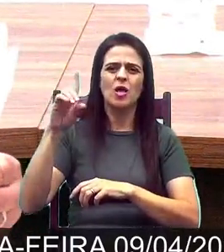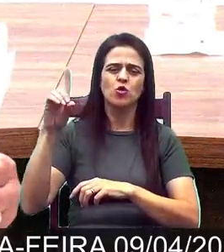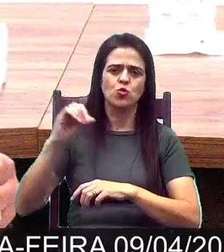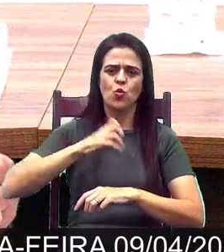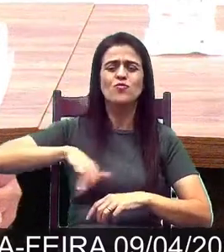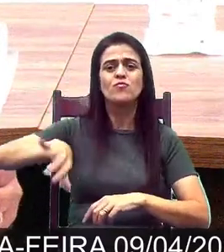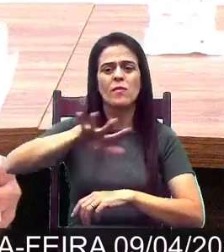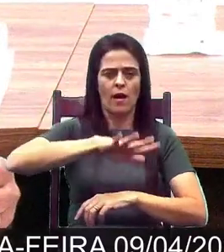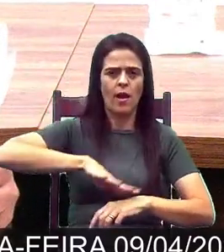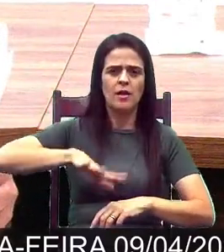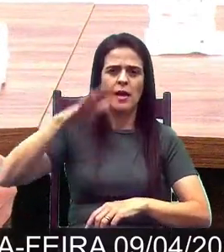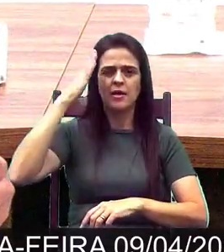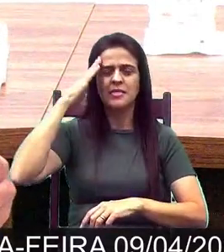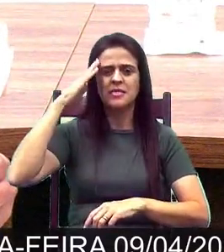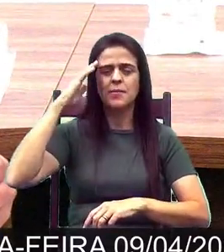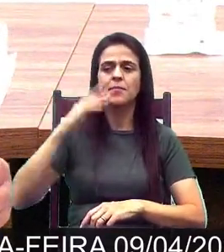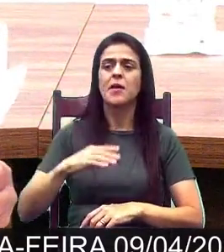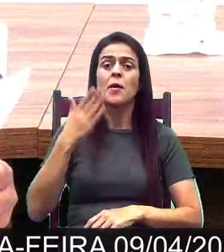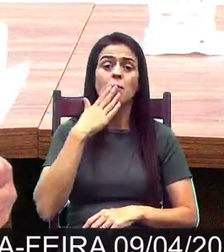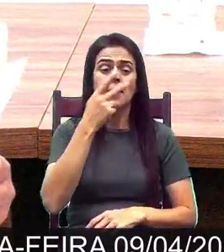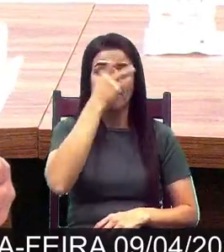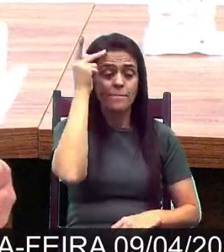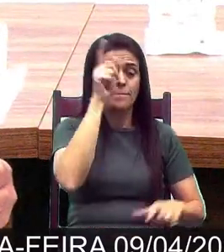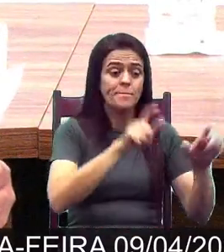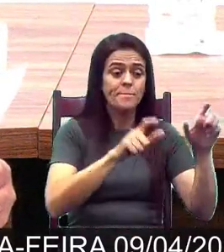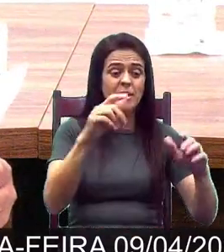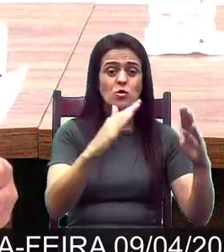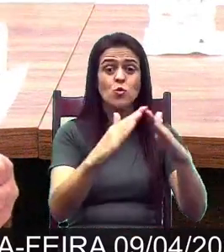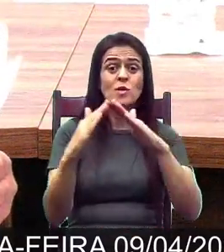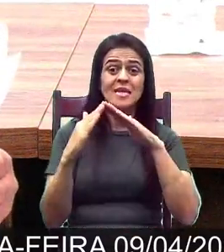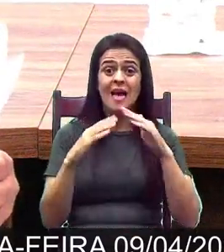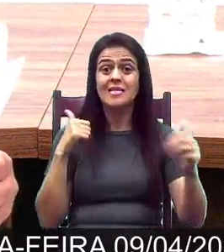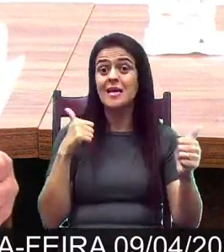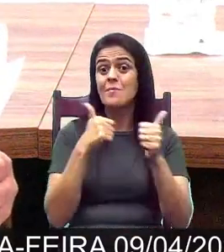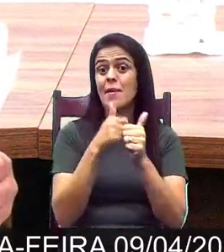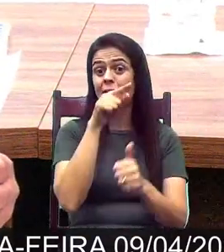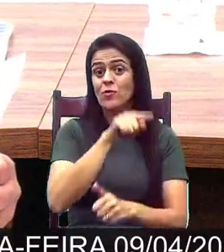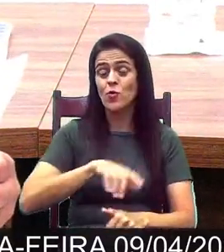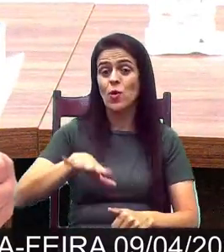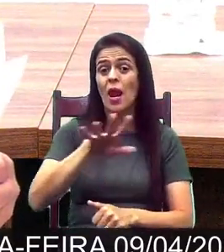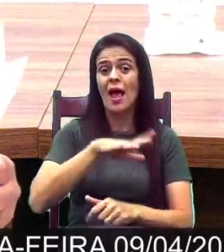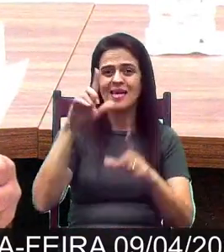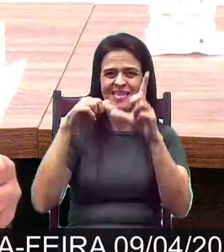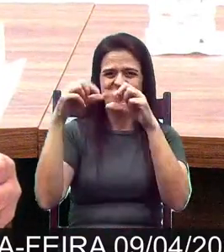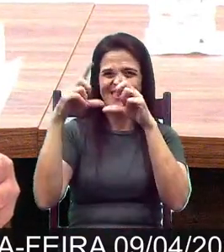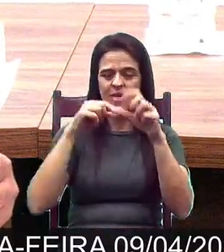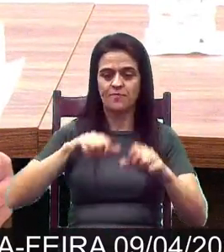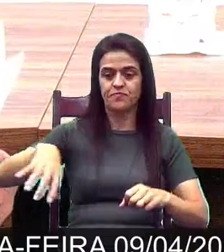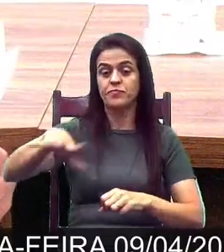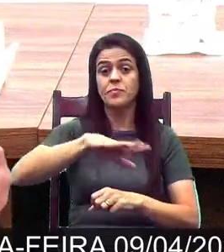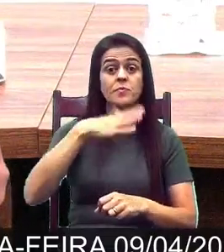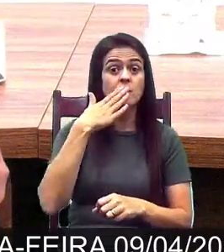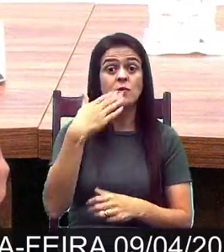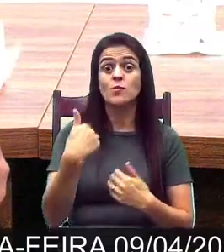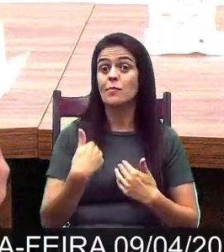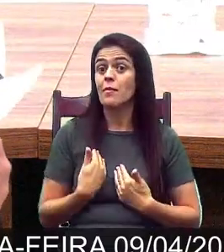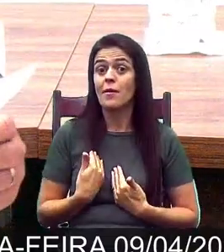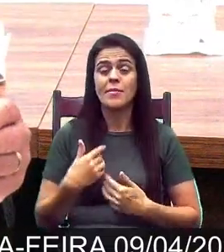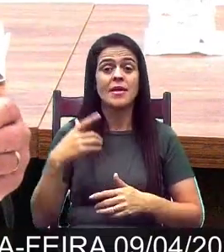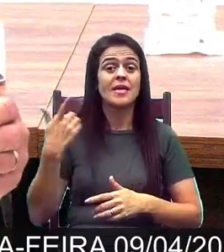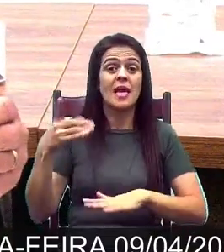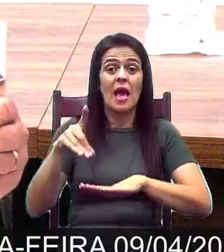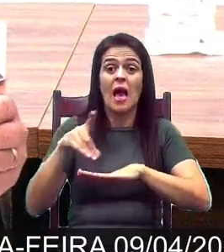procurado pelos moradores aí dos loteamentos citados e me pedindo, né, fazendo questionamento, é que